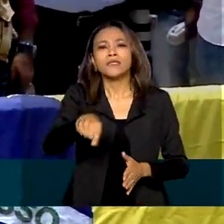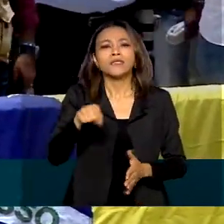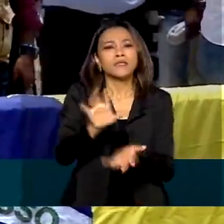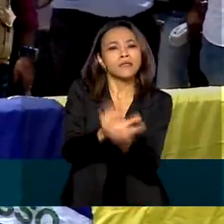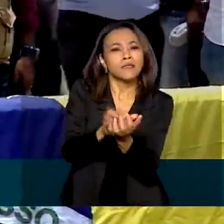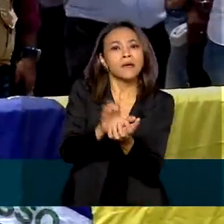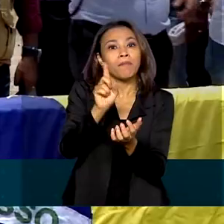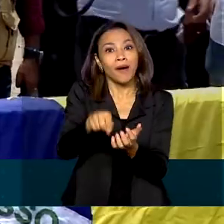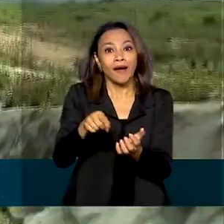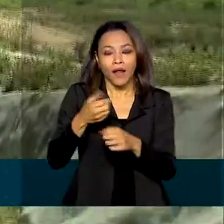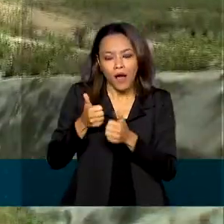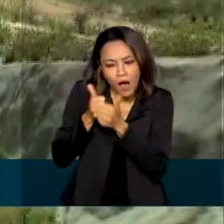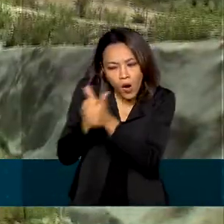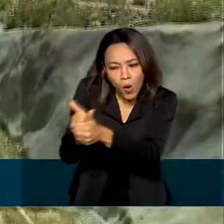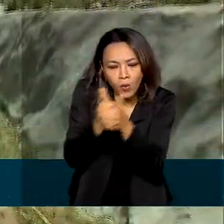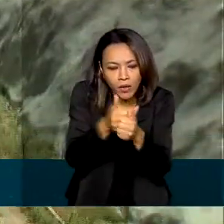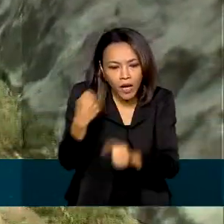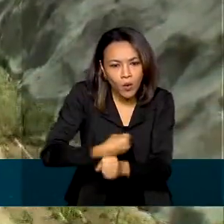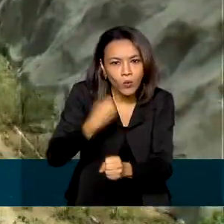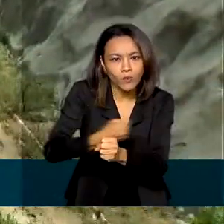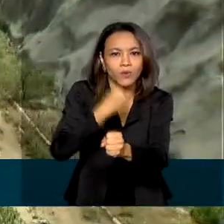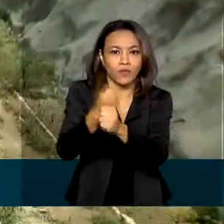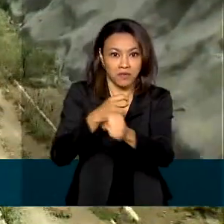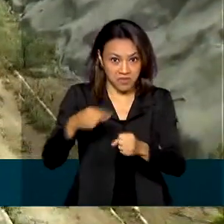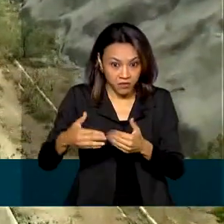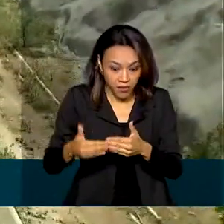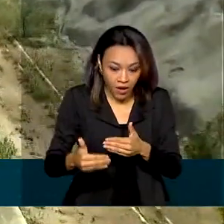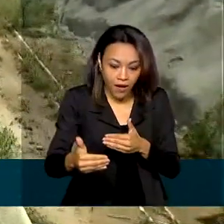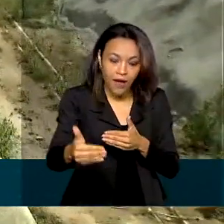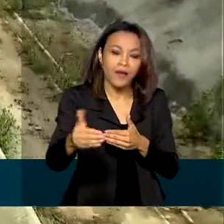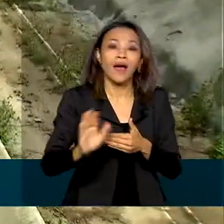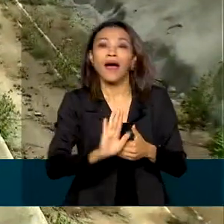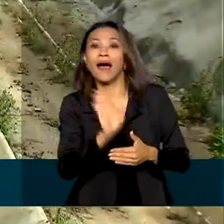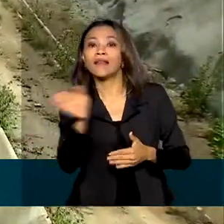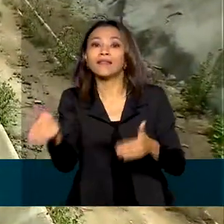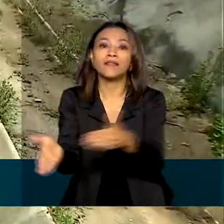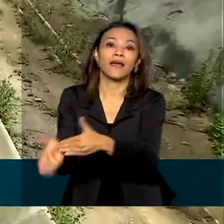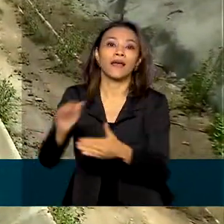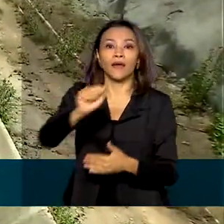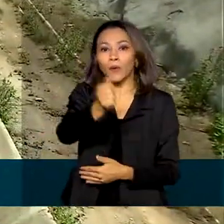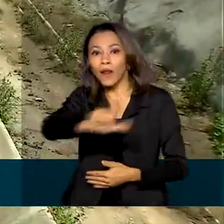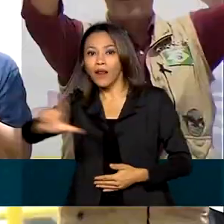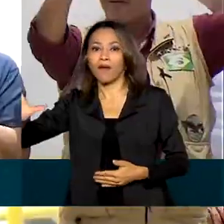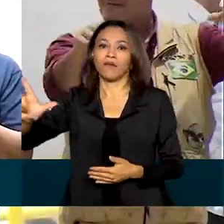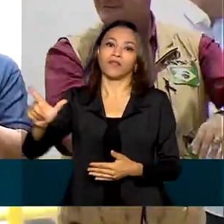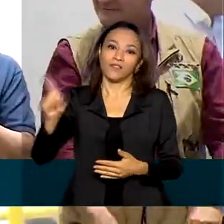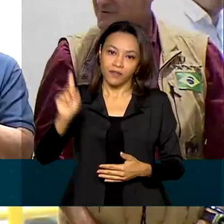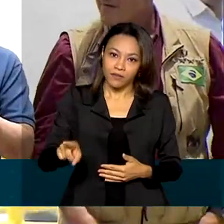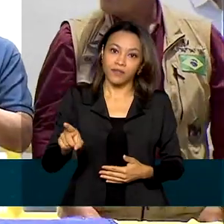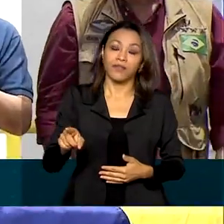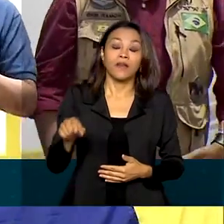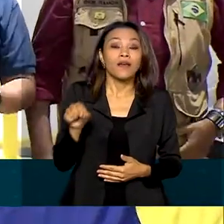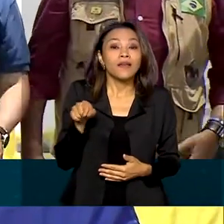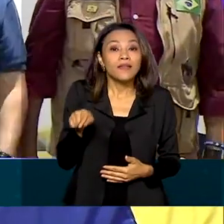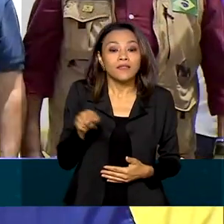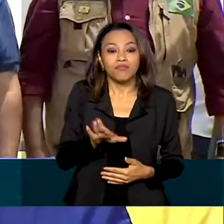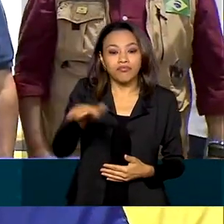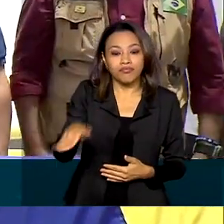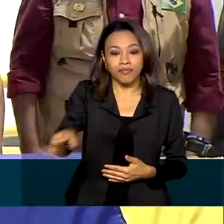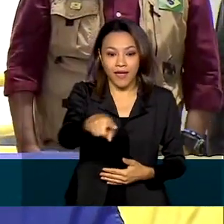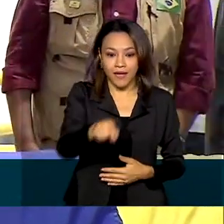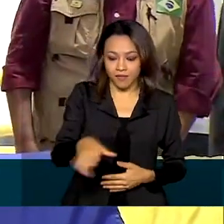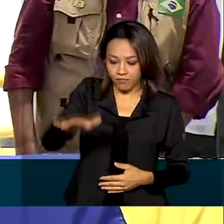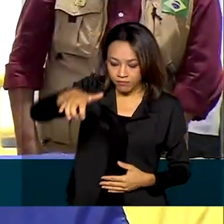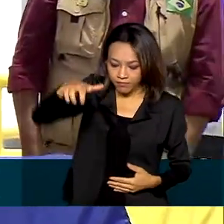acompanhar as obras do ramal do Agreste empreendimento que levar a água até o eixo leste do projeto de integração desta vez ele